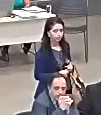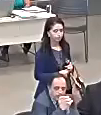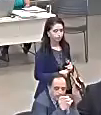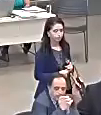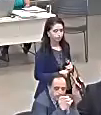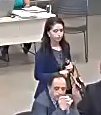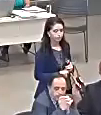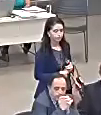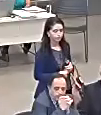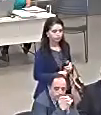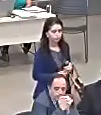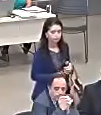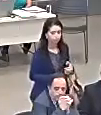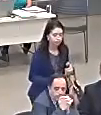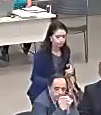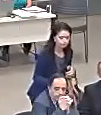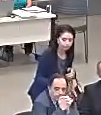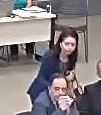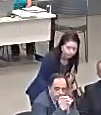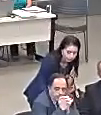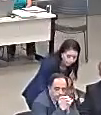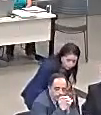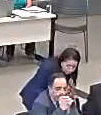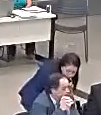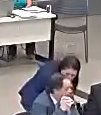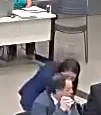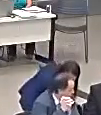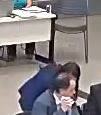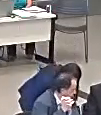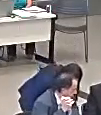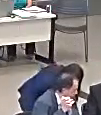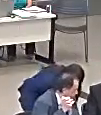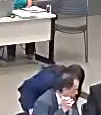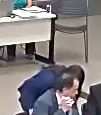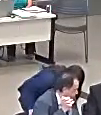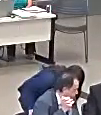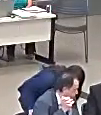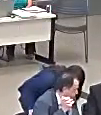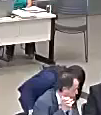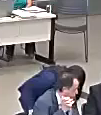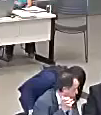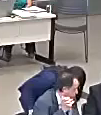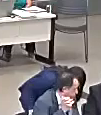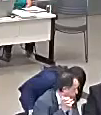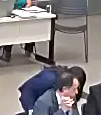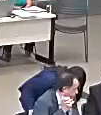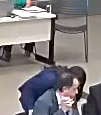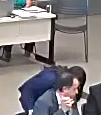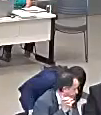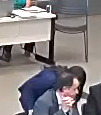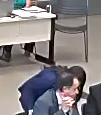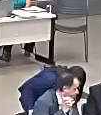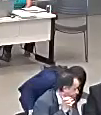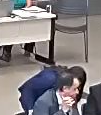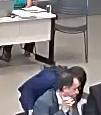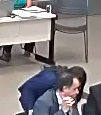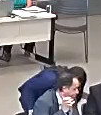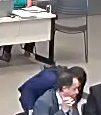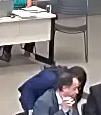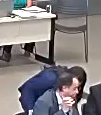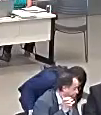nós tem 90% de alguns motoristas que são acessível com a gente falta pouco pegar a gente no chão e colocar no colo para